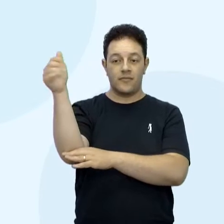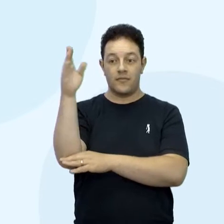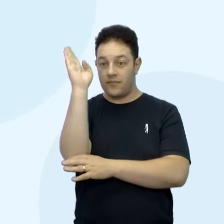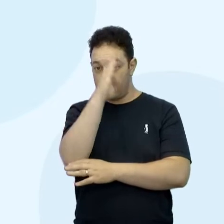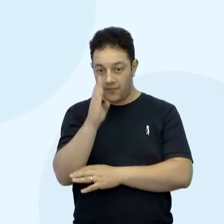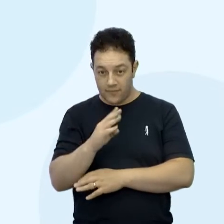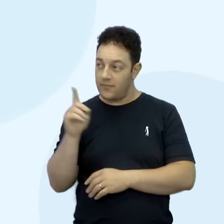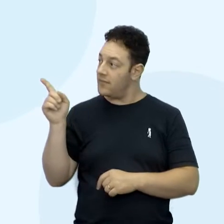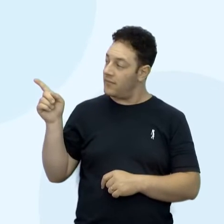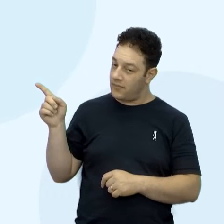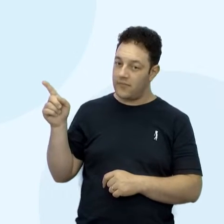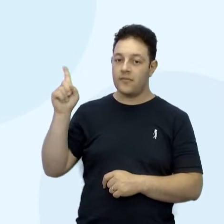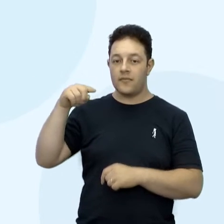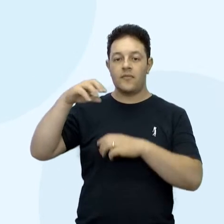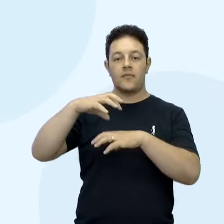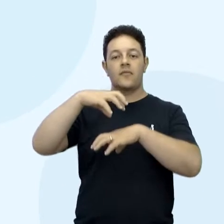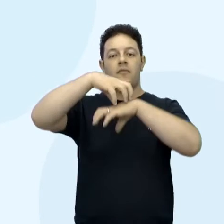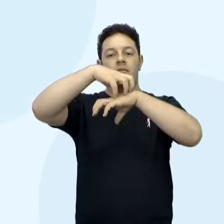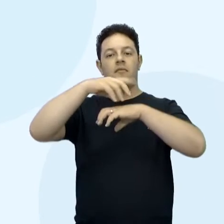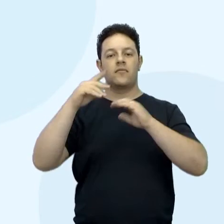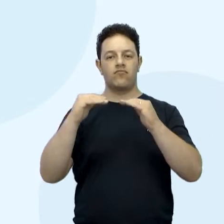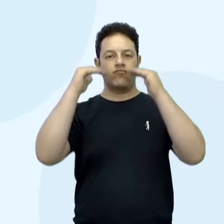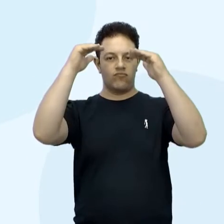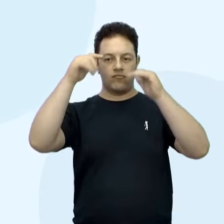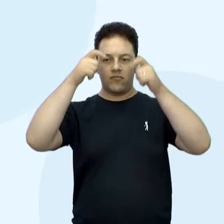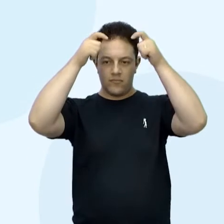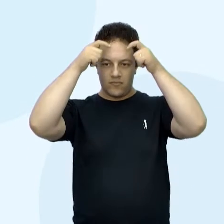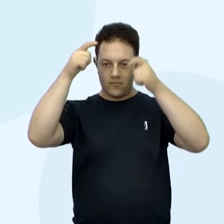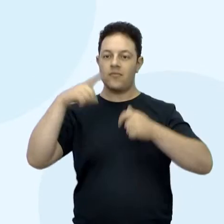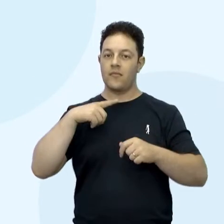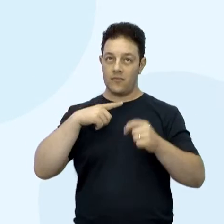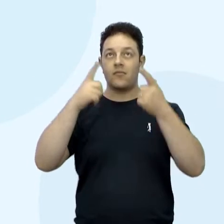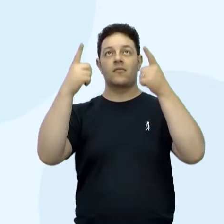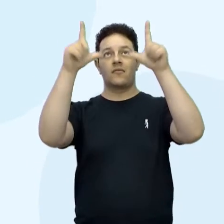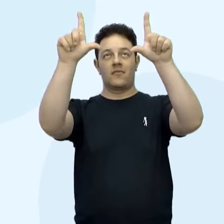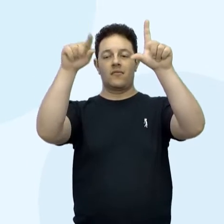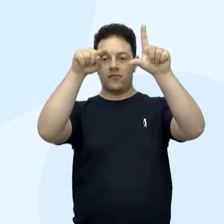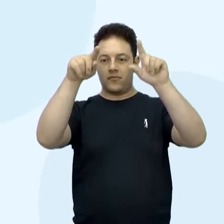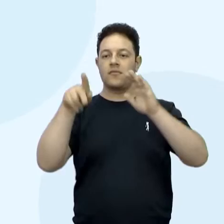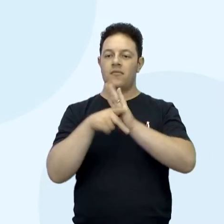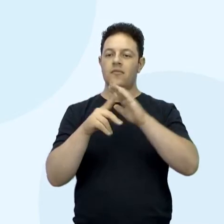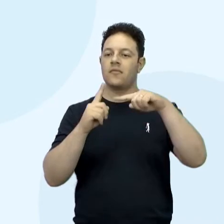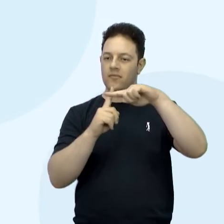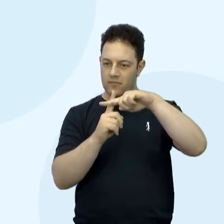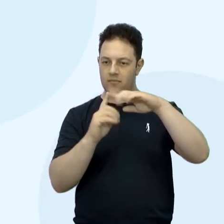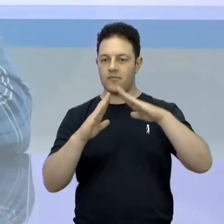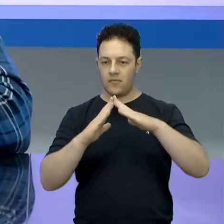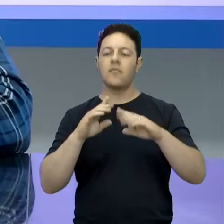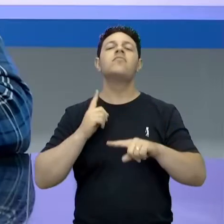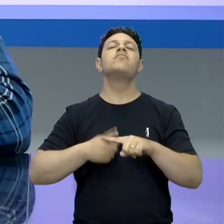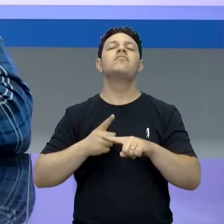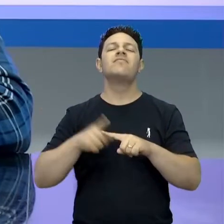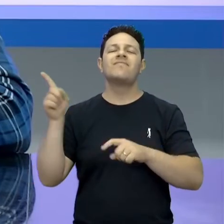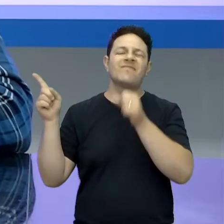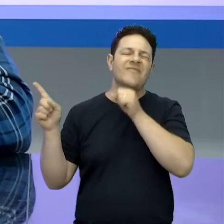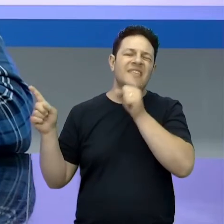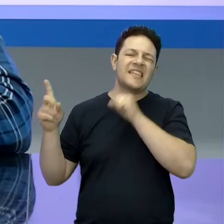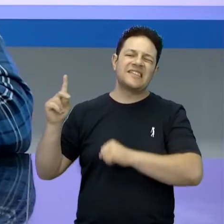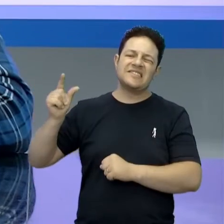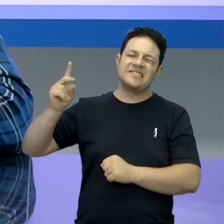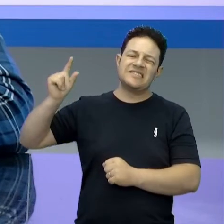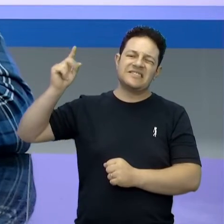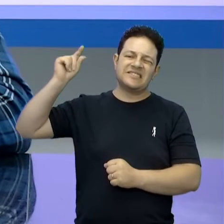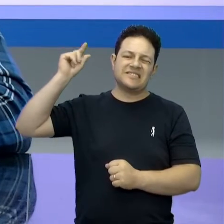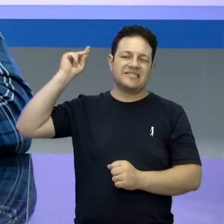nós temos o brasão imperial que está bem lá no topo da igreja. Por quê? Porque é uma igreja antiga, né?